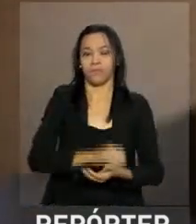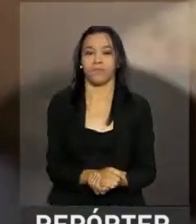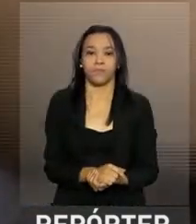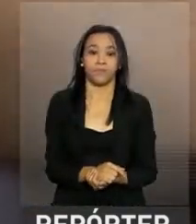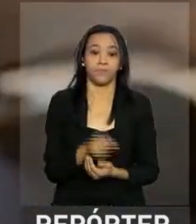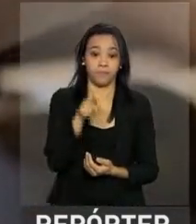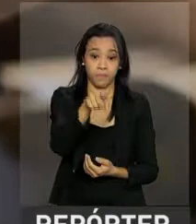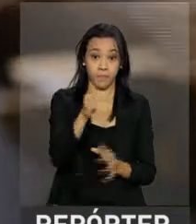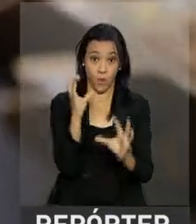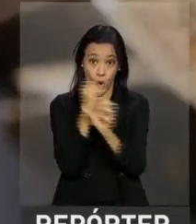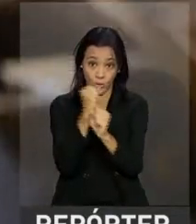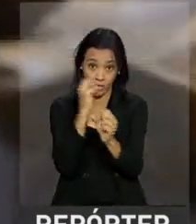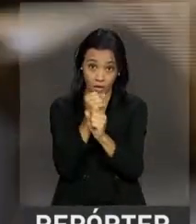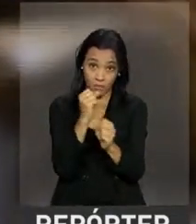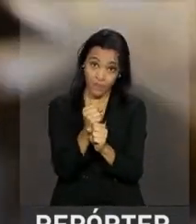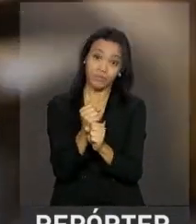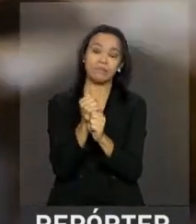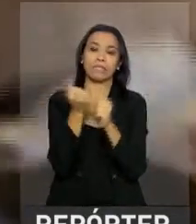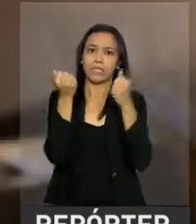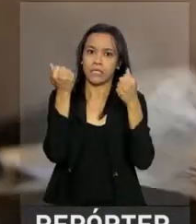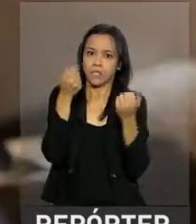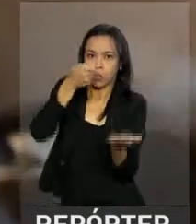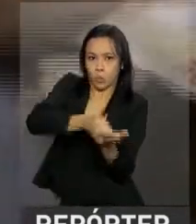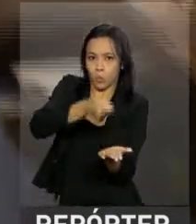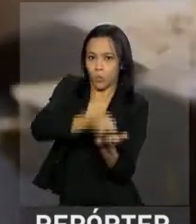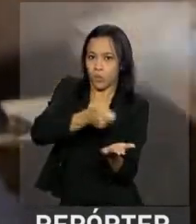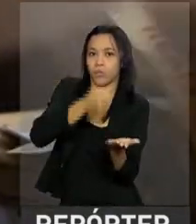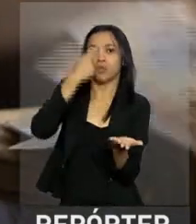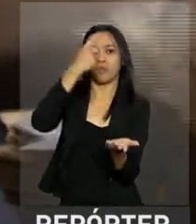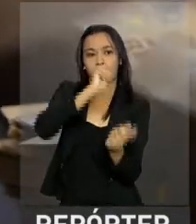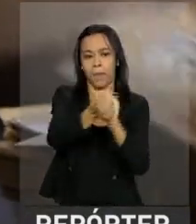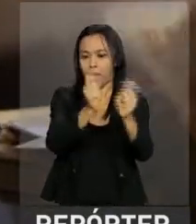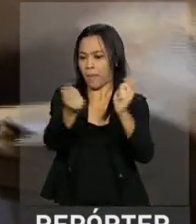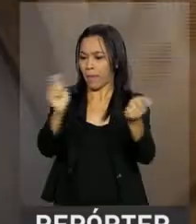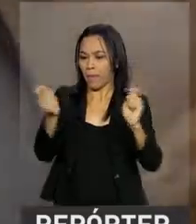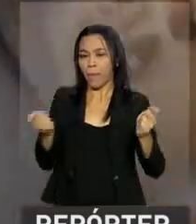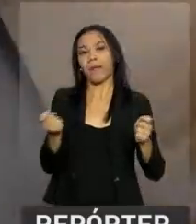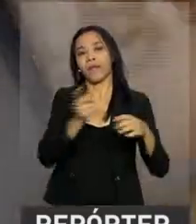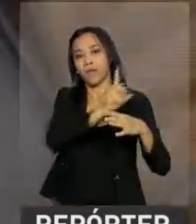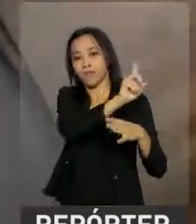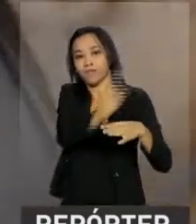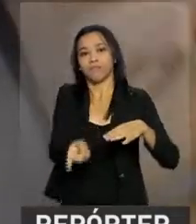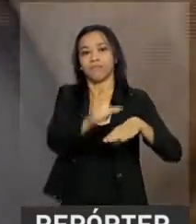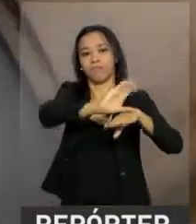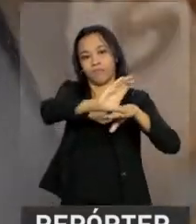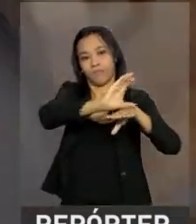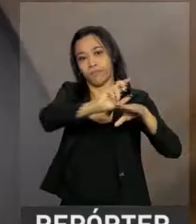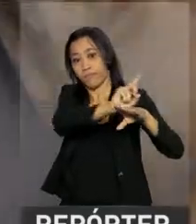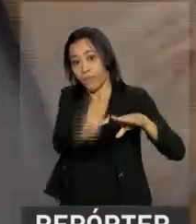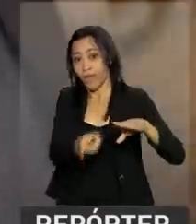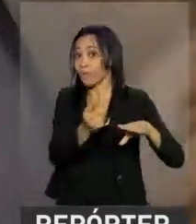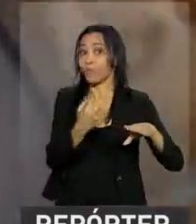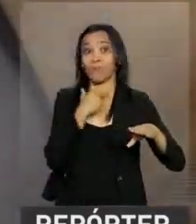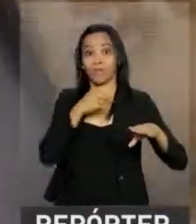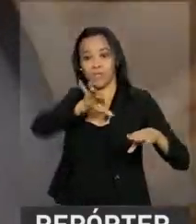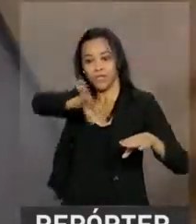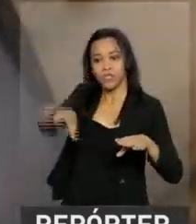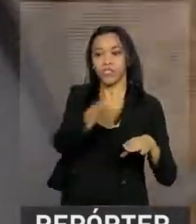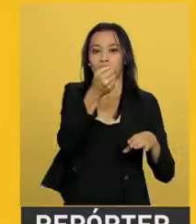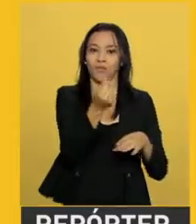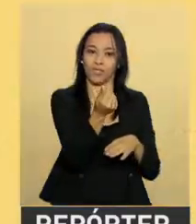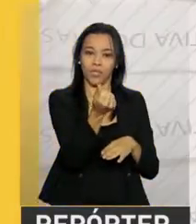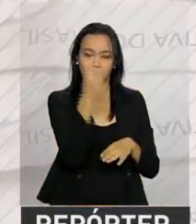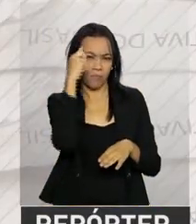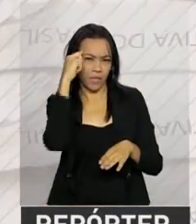O orçamento da União tem despesas obrigatórias que são constitucionais e não podem ser mexidas. Pensando numa